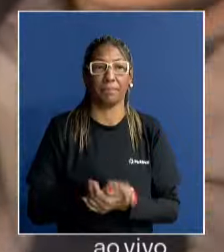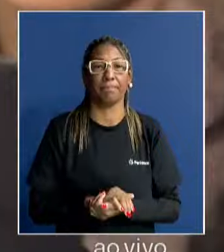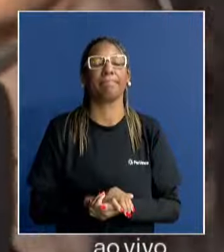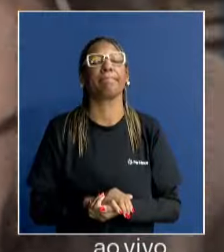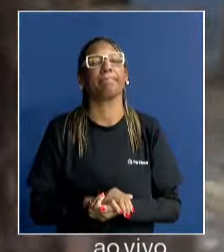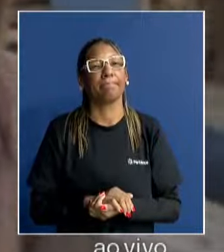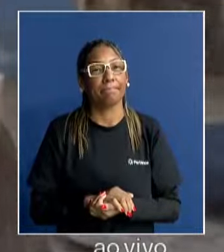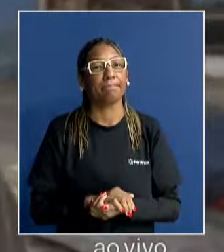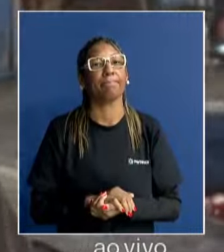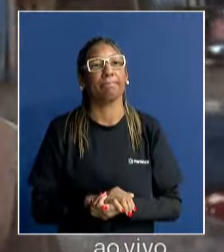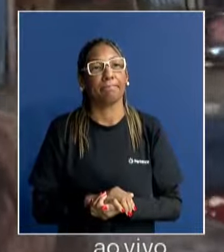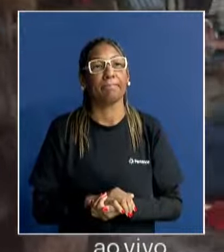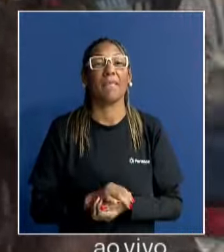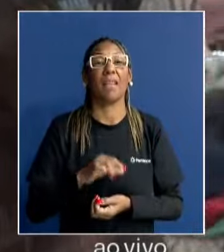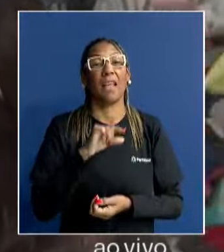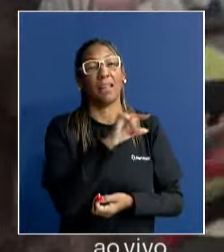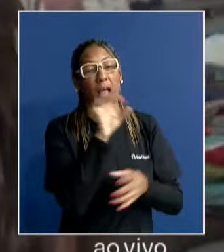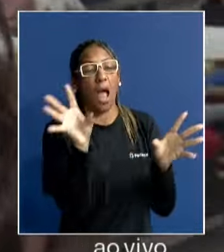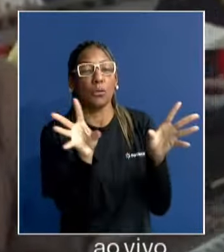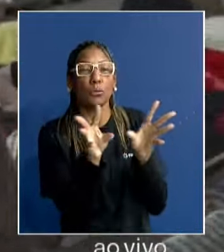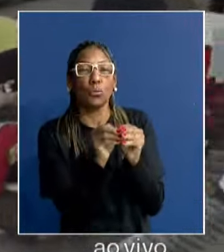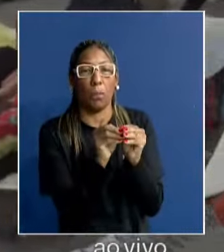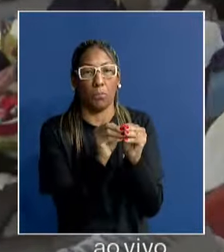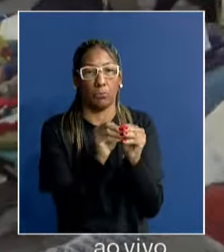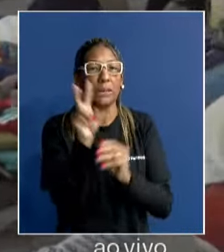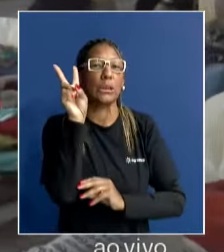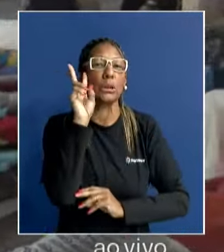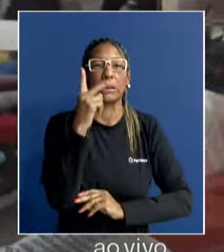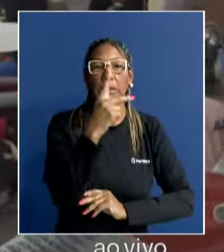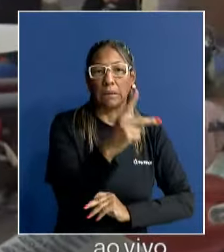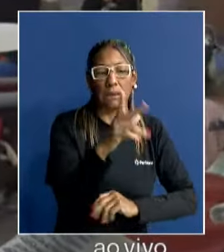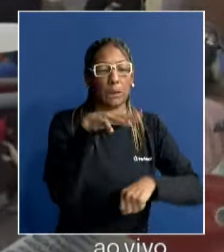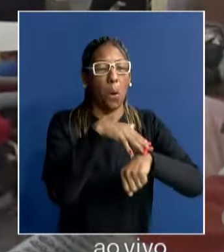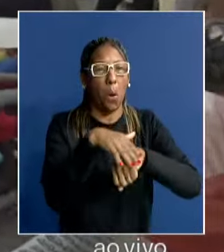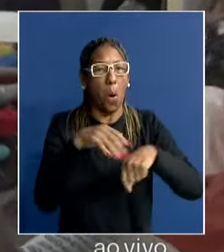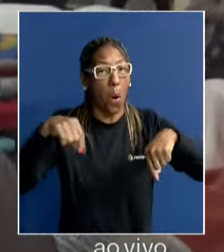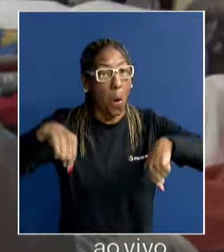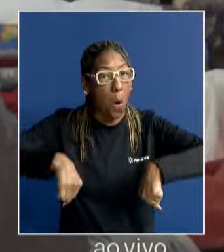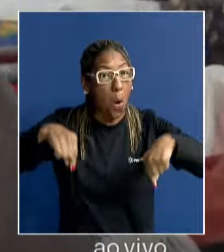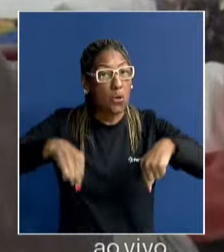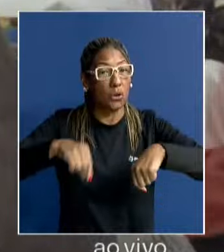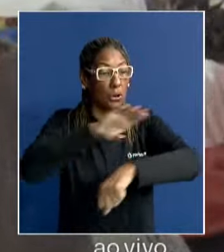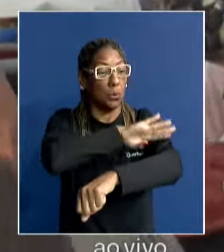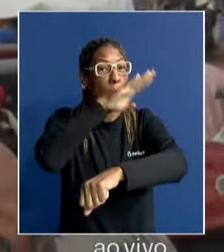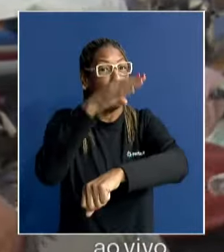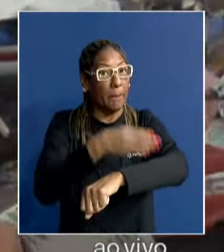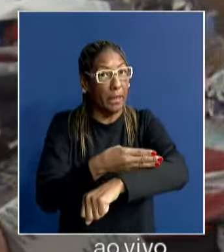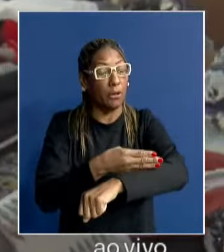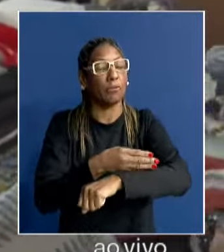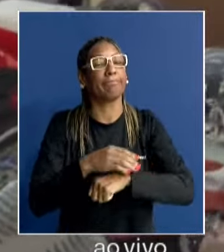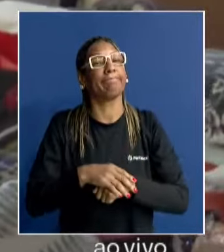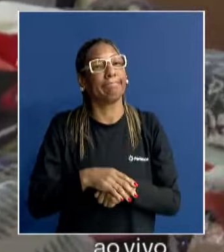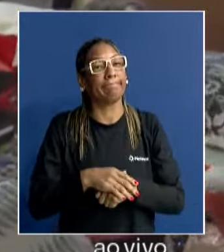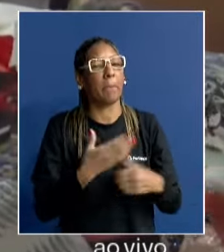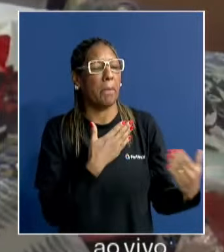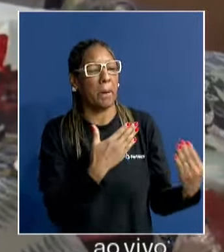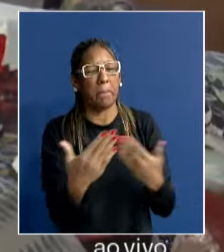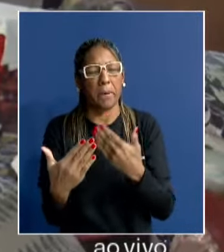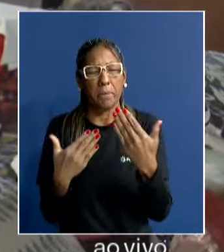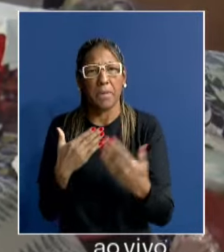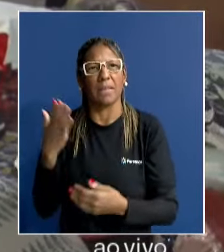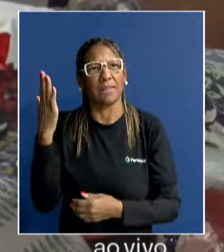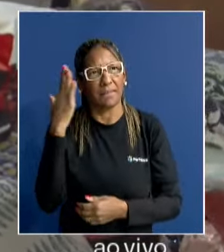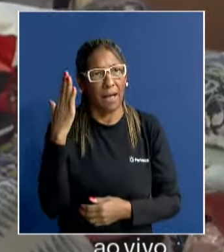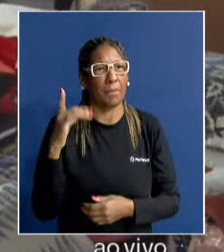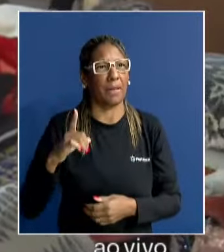isso então, Mota. Esse é um pouquinho do resumo, né, das pessoas com quem a gente conversou aqui no abrigo nesse primeiro momento, pelo menos. A gente sabe que